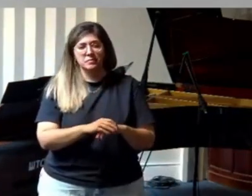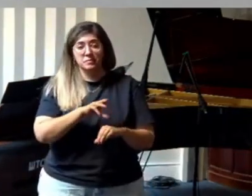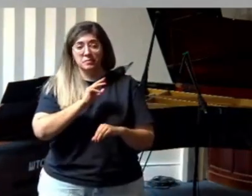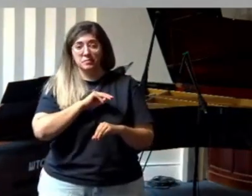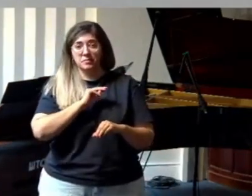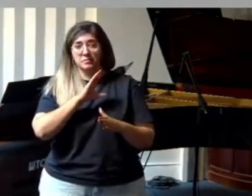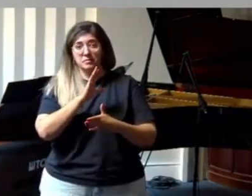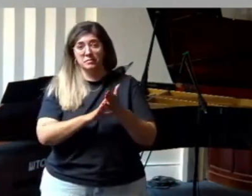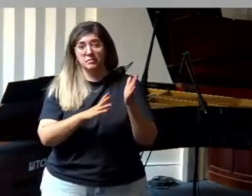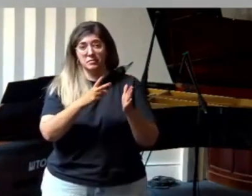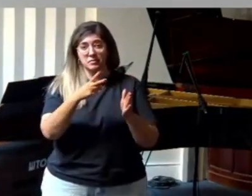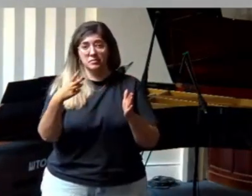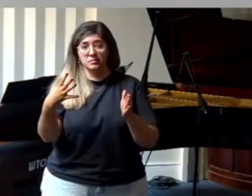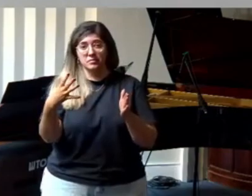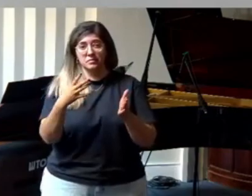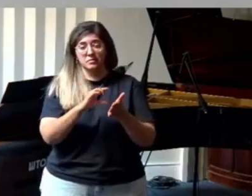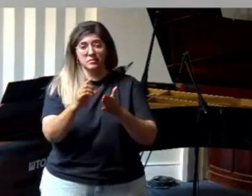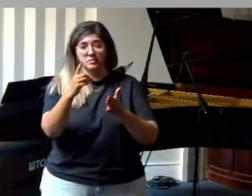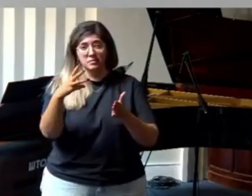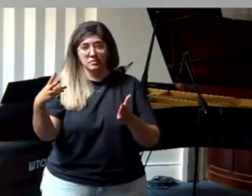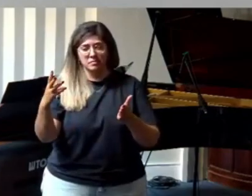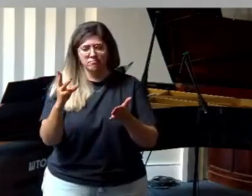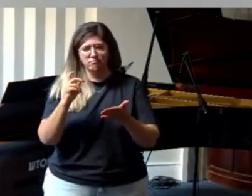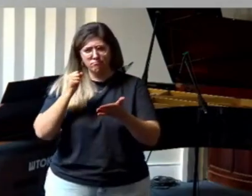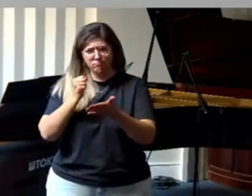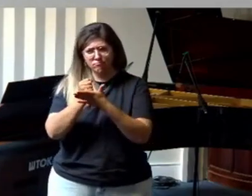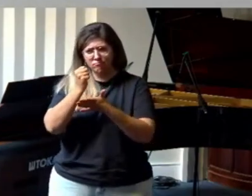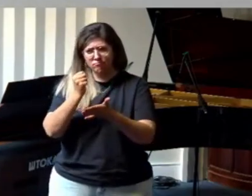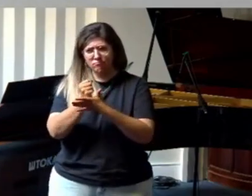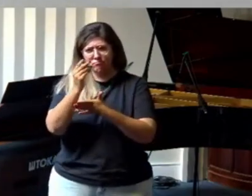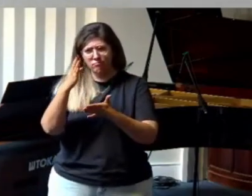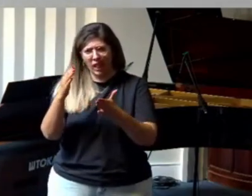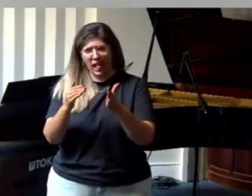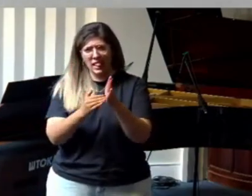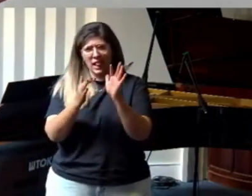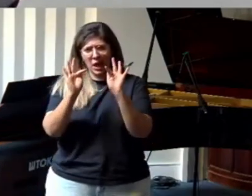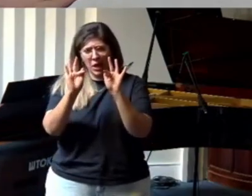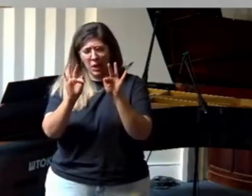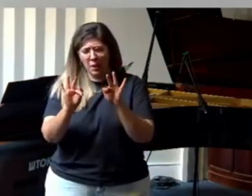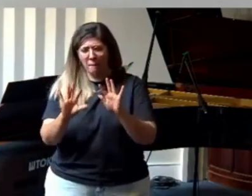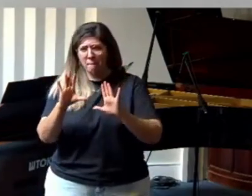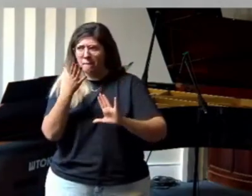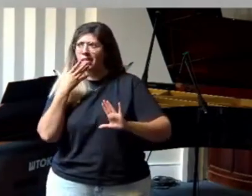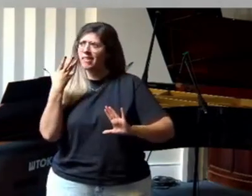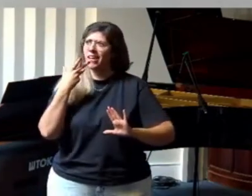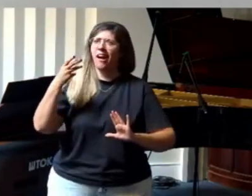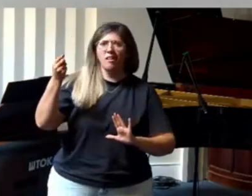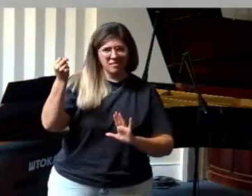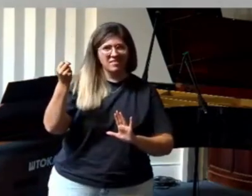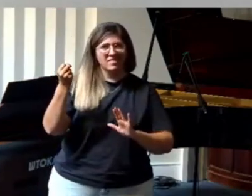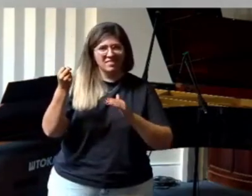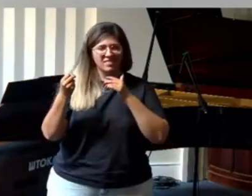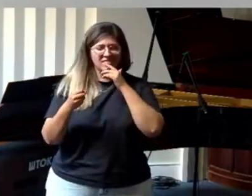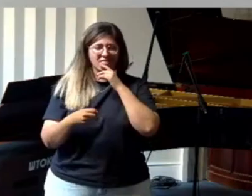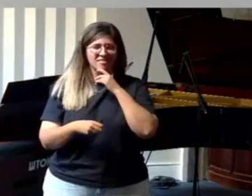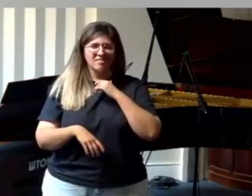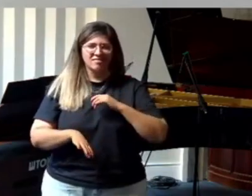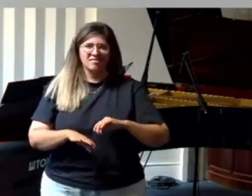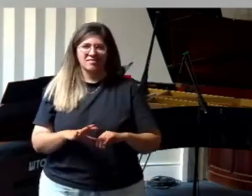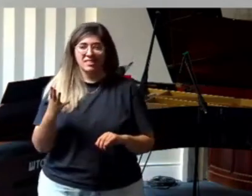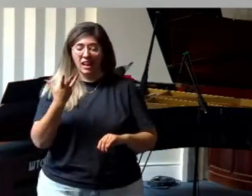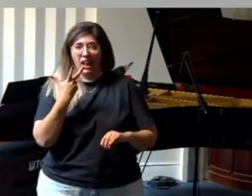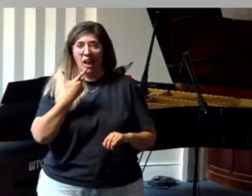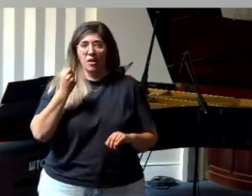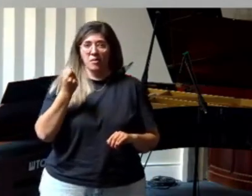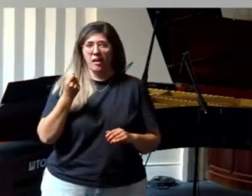aquele, porém, que perseverar até o fim será salvo. É a palavra. Aquele, porém, que perseverar até